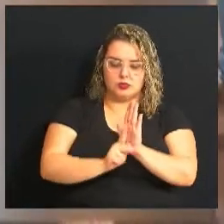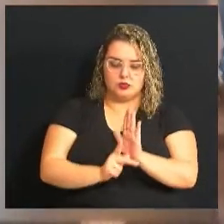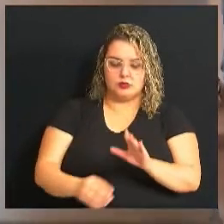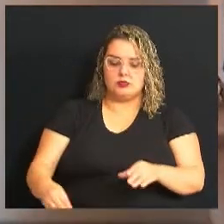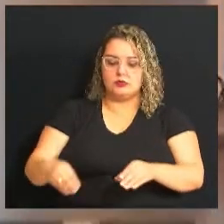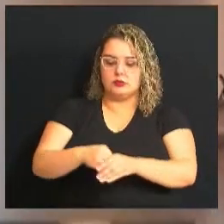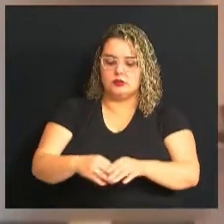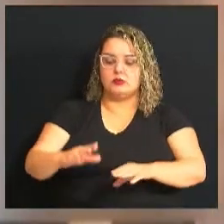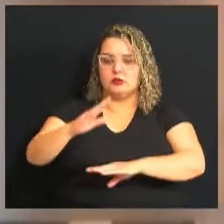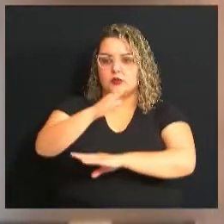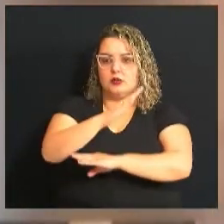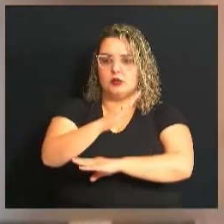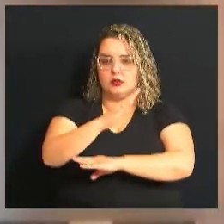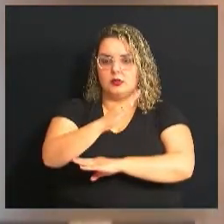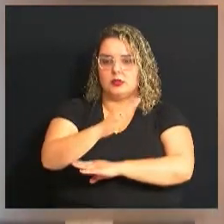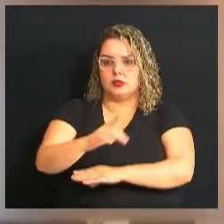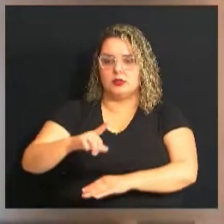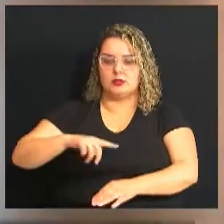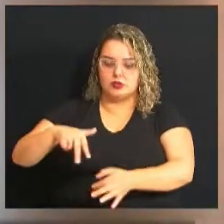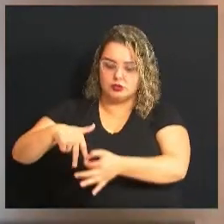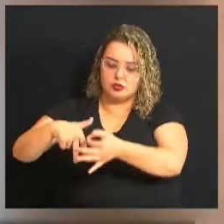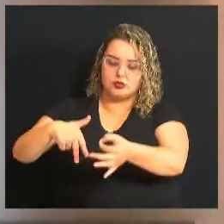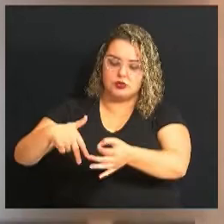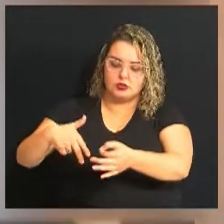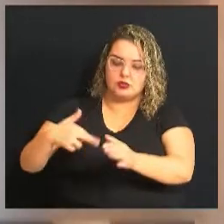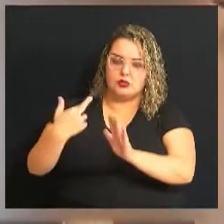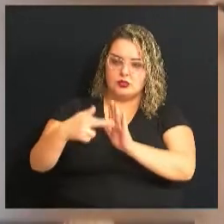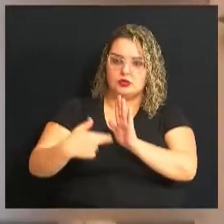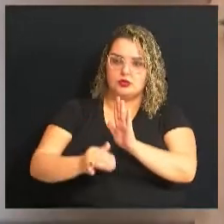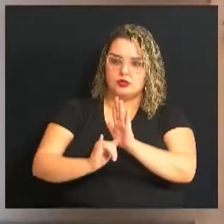e que já tinham pareceres dos relatores